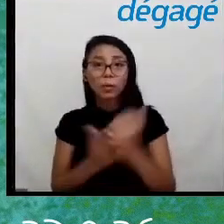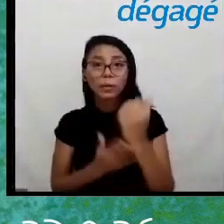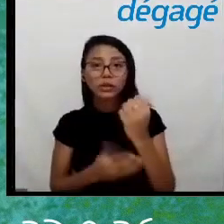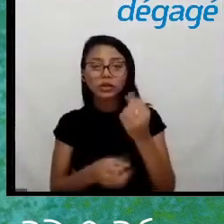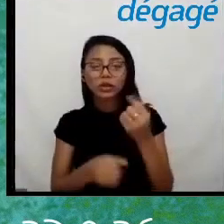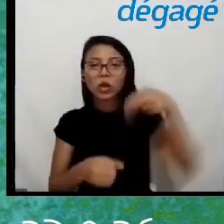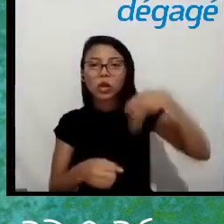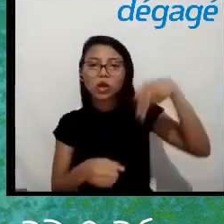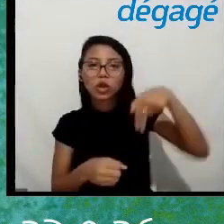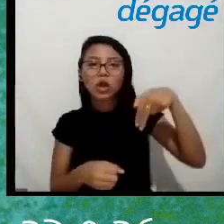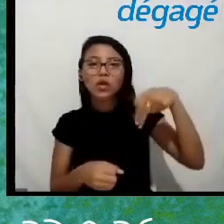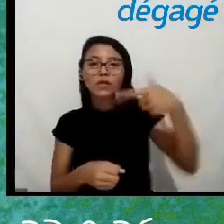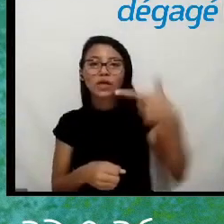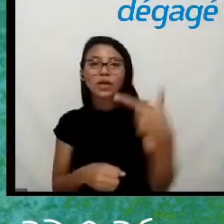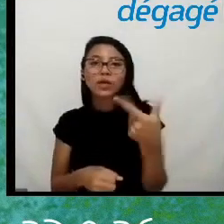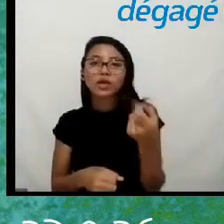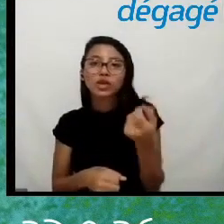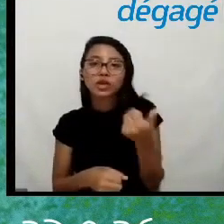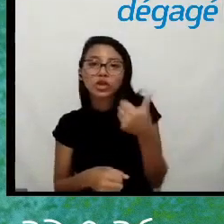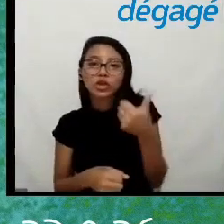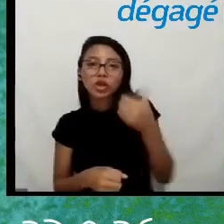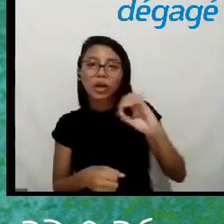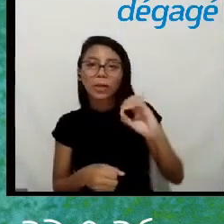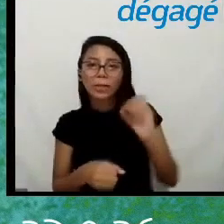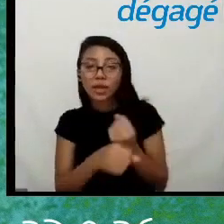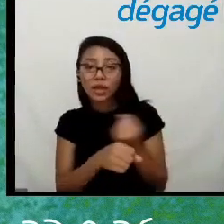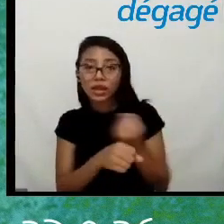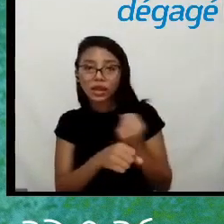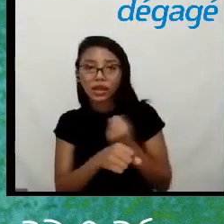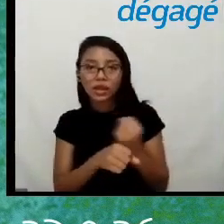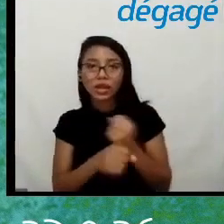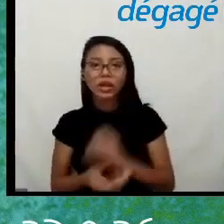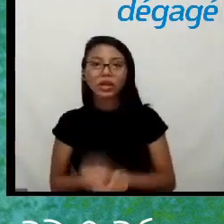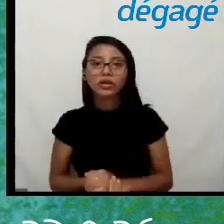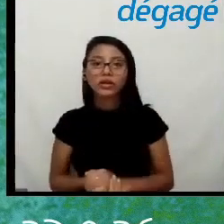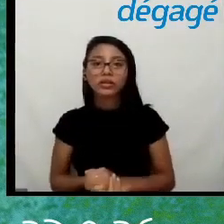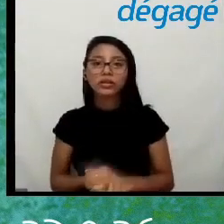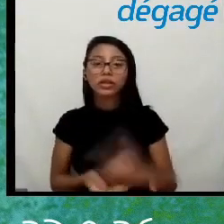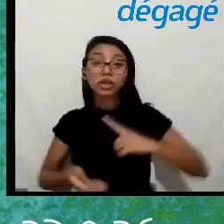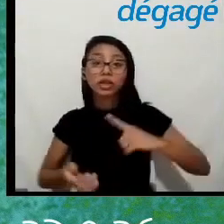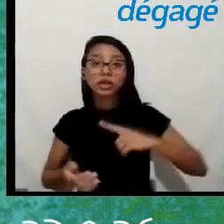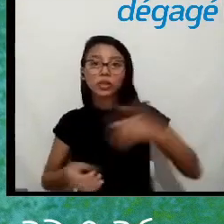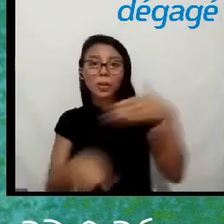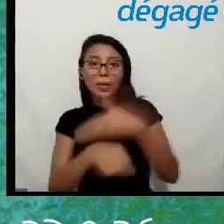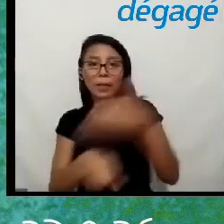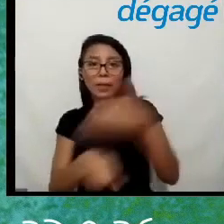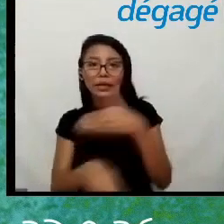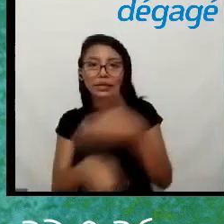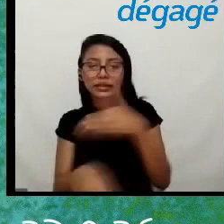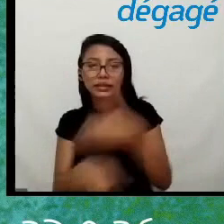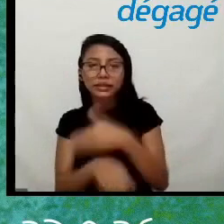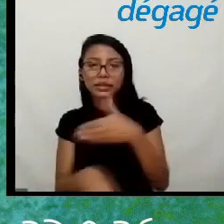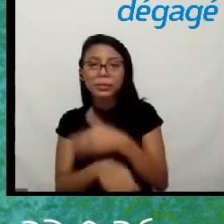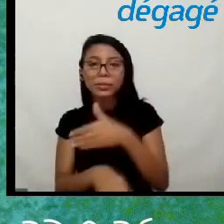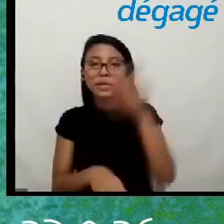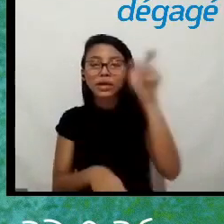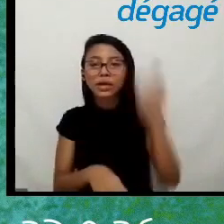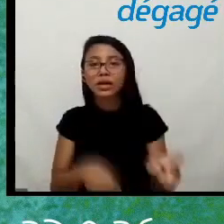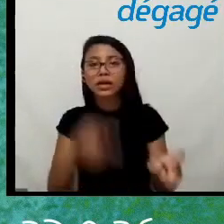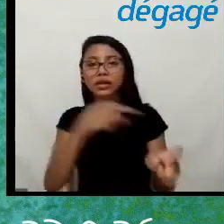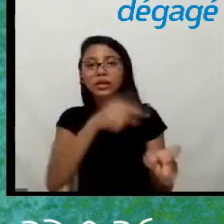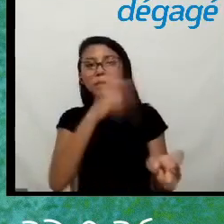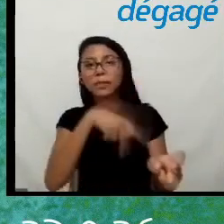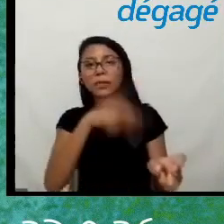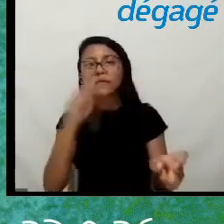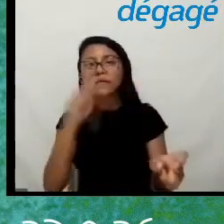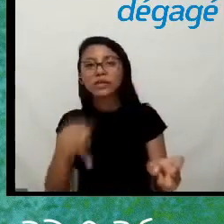demanda de uma das participantes que frequentava as atividades do Projeto Circulando, que era coordenado pela professora doutora Ana Beatriz